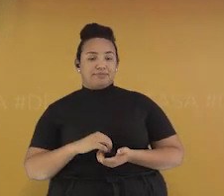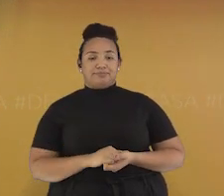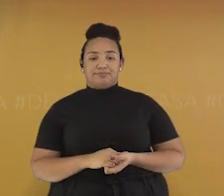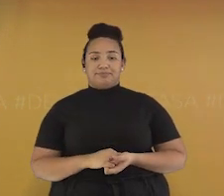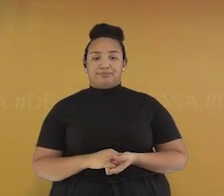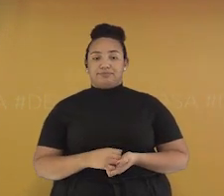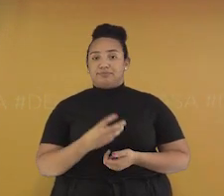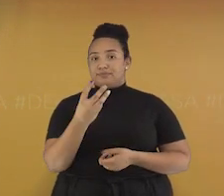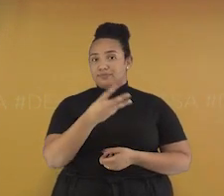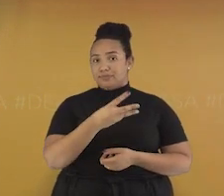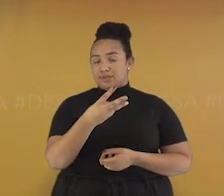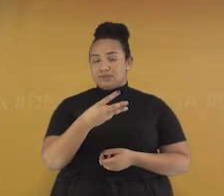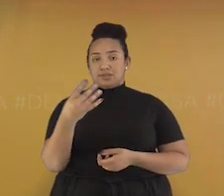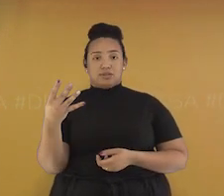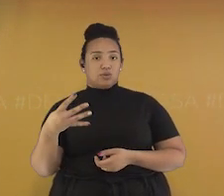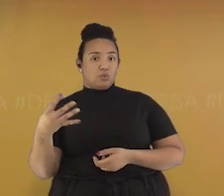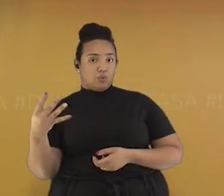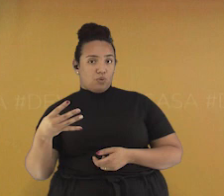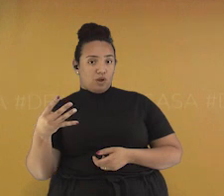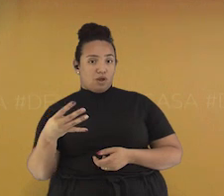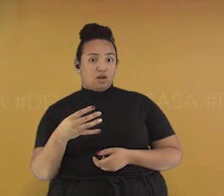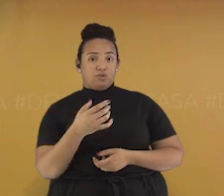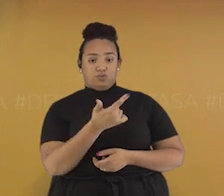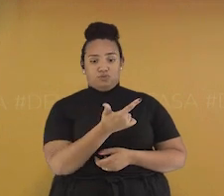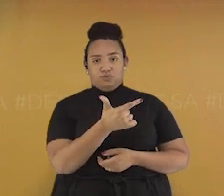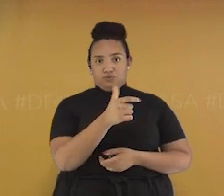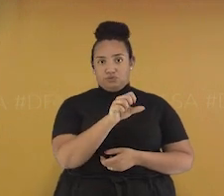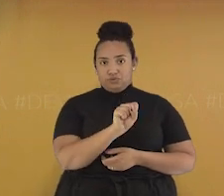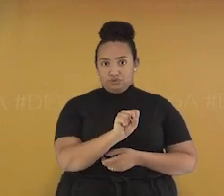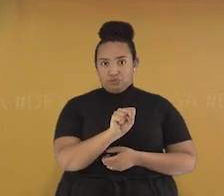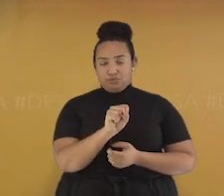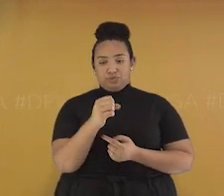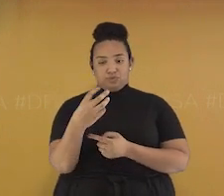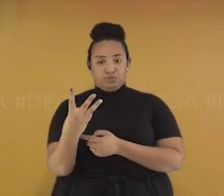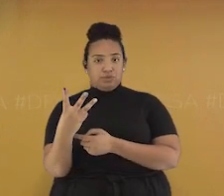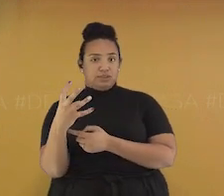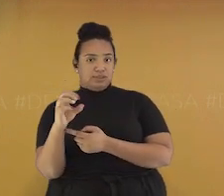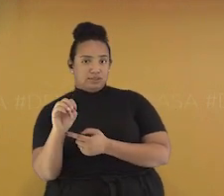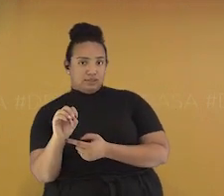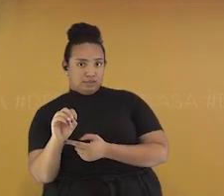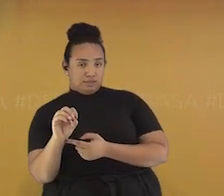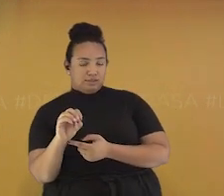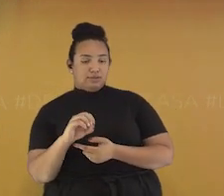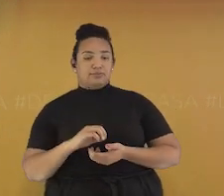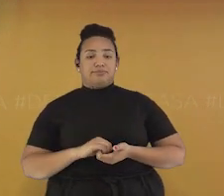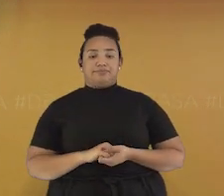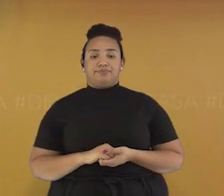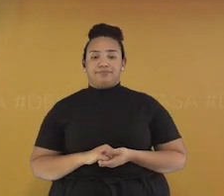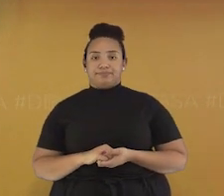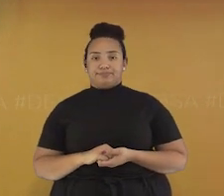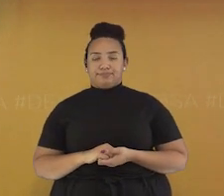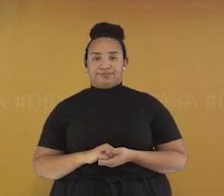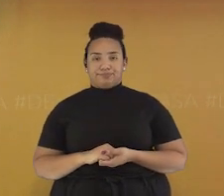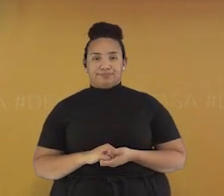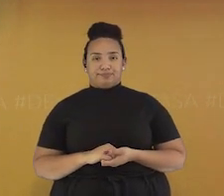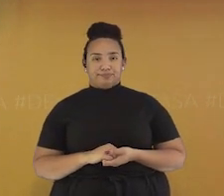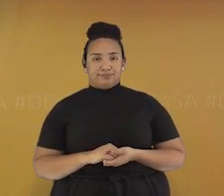posição. Na terceira e na quarta posição, temos o 28 e o 30.